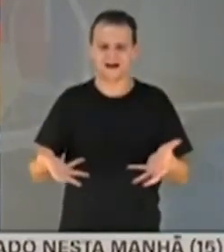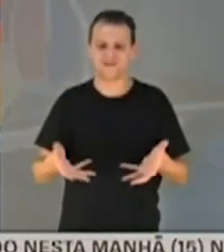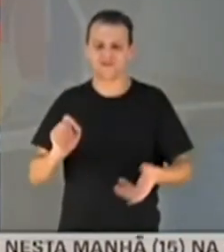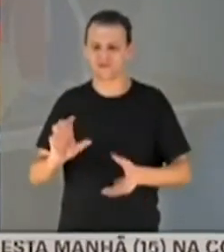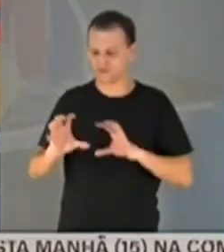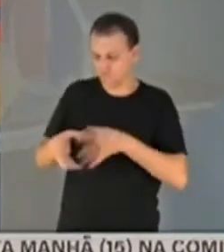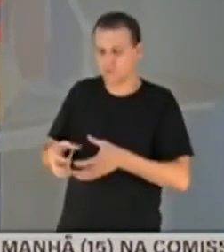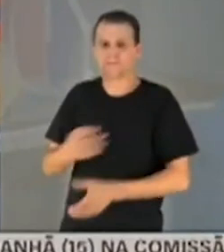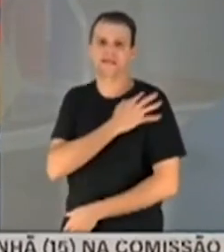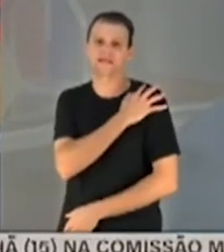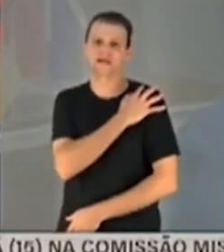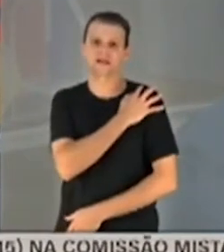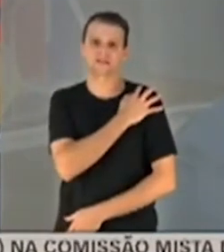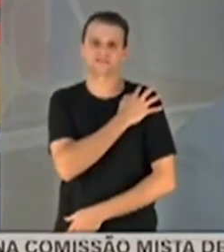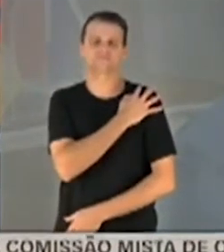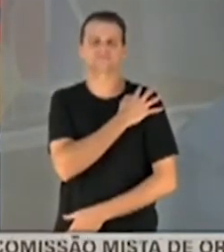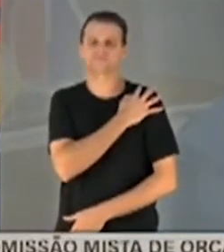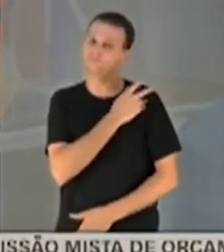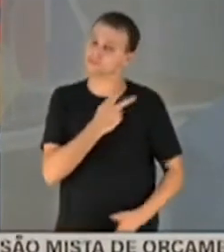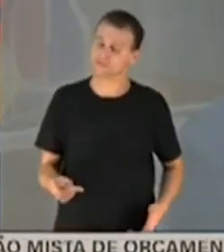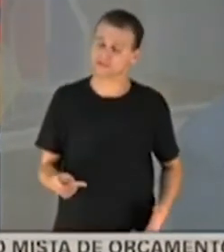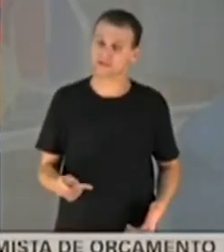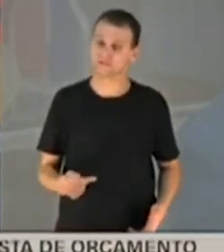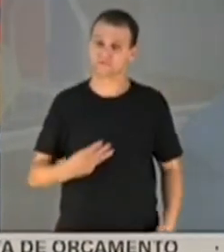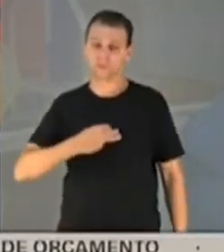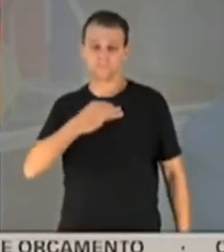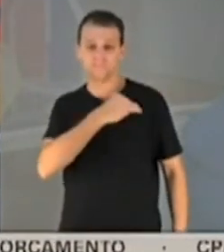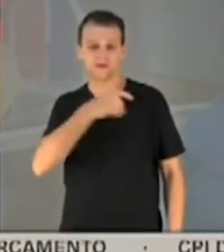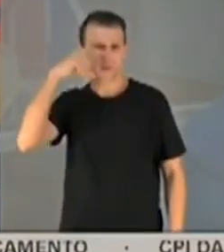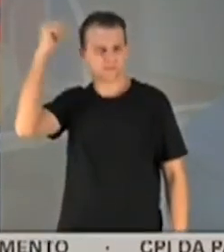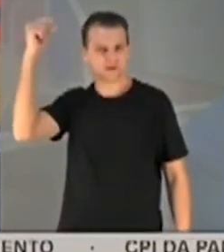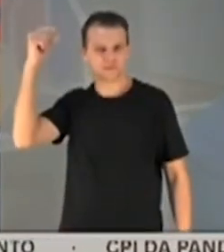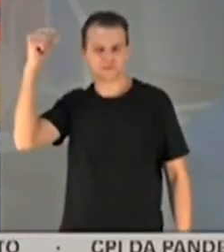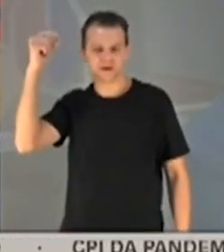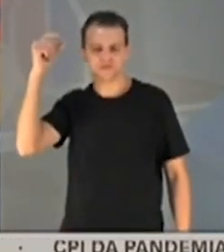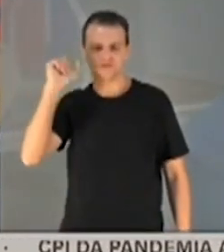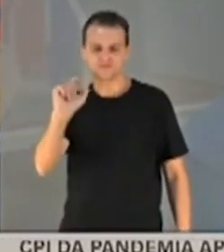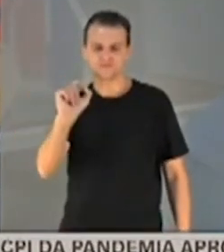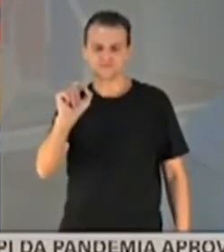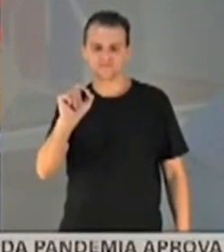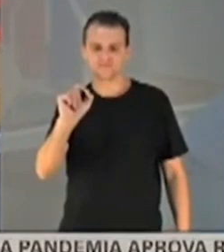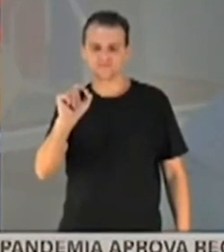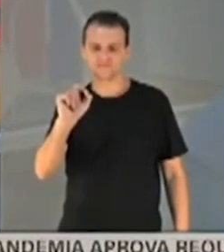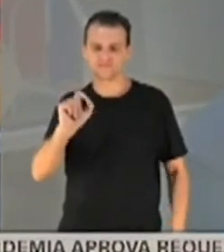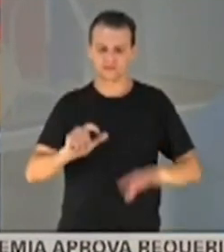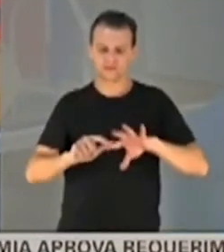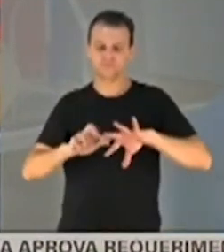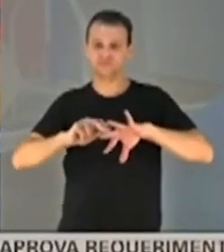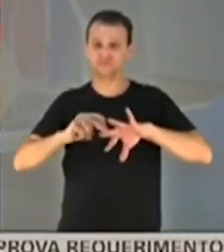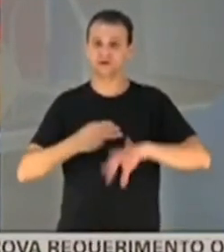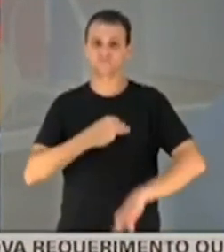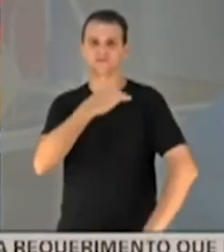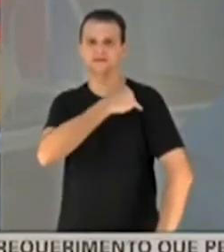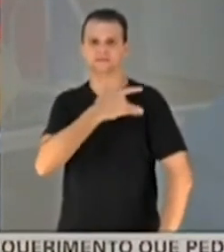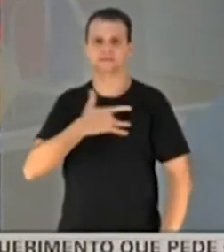núcleo militar. Senhor presidente, quando o ministro Pazuello subiu a escala de ministro da